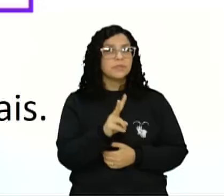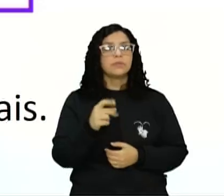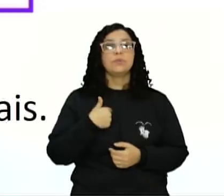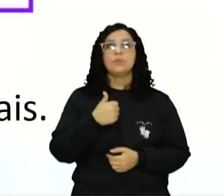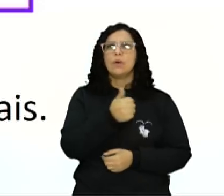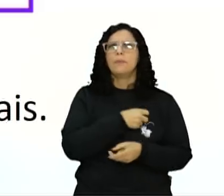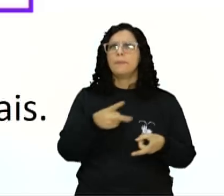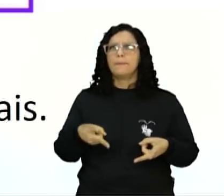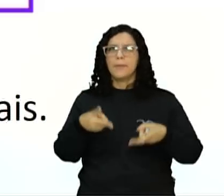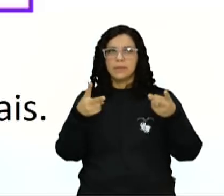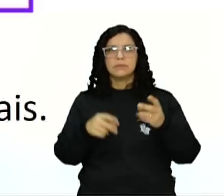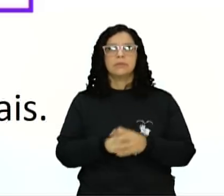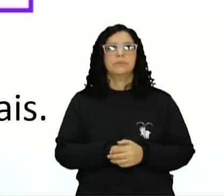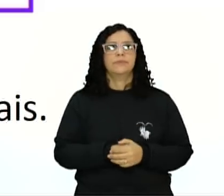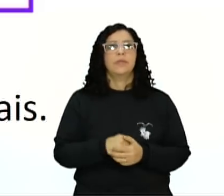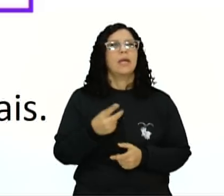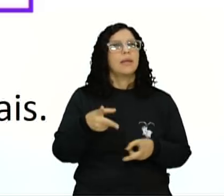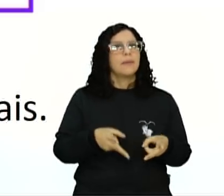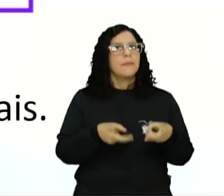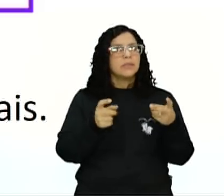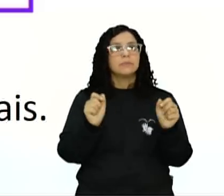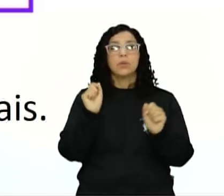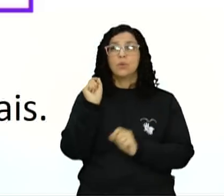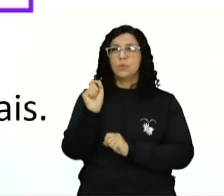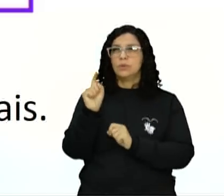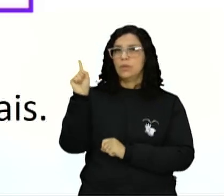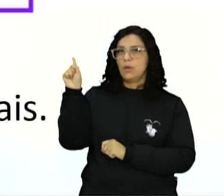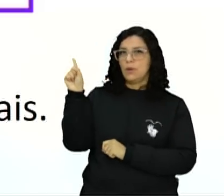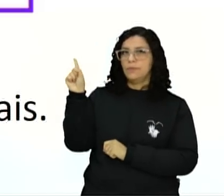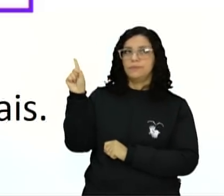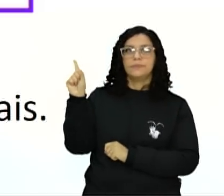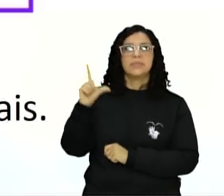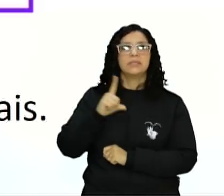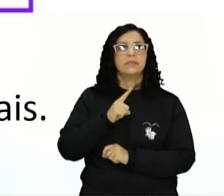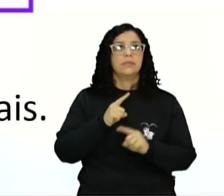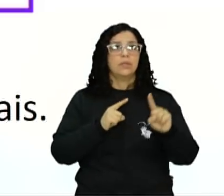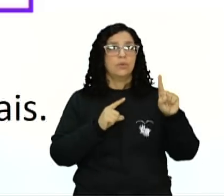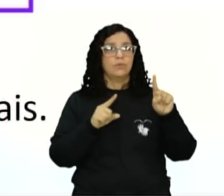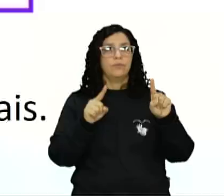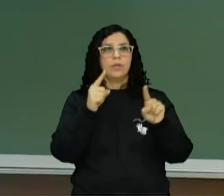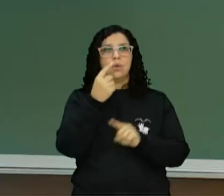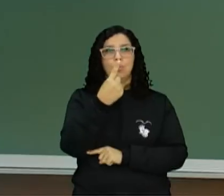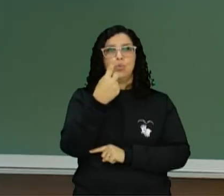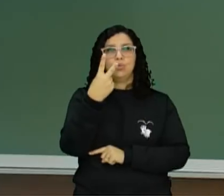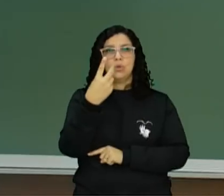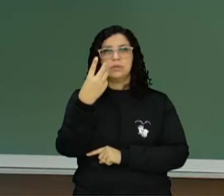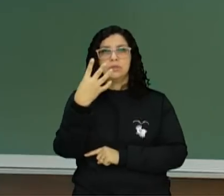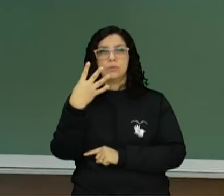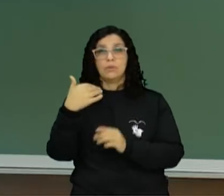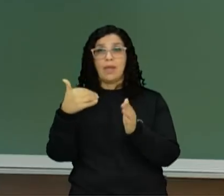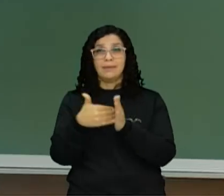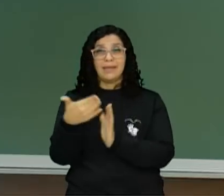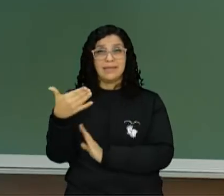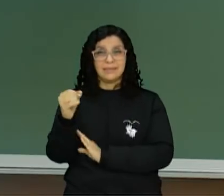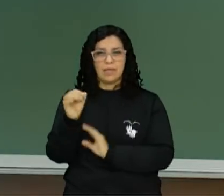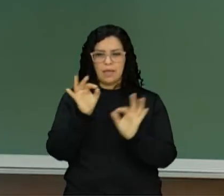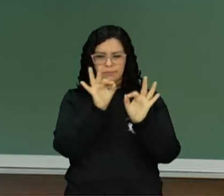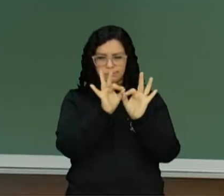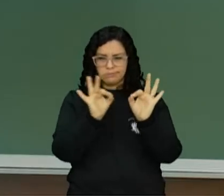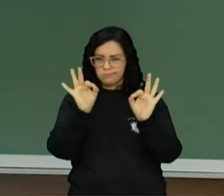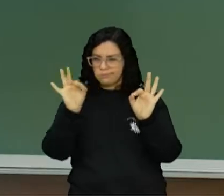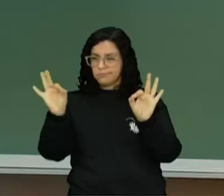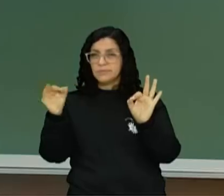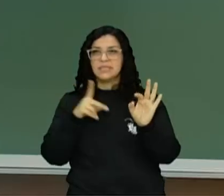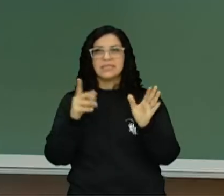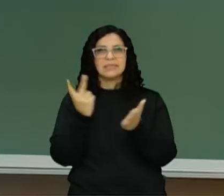que ele percebeu. Ele percebeu que se você escrevesse os números assim, no caderno, todos eles,